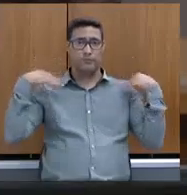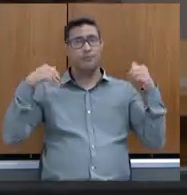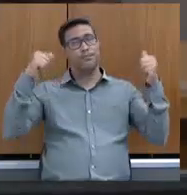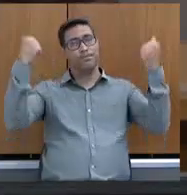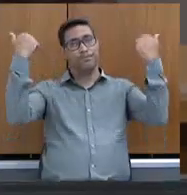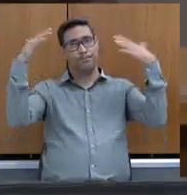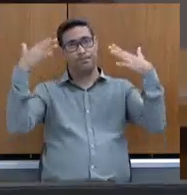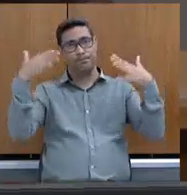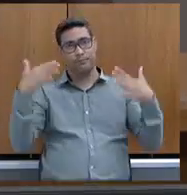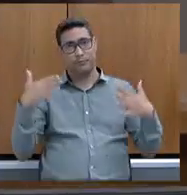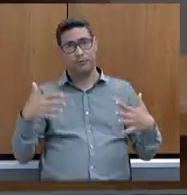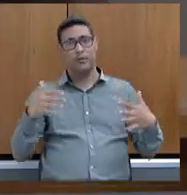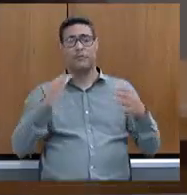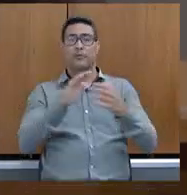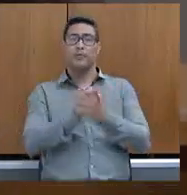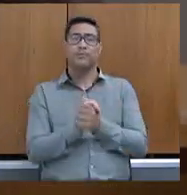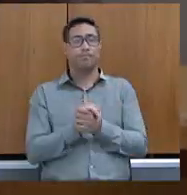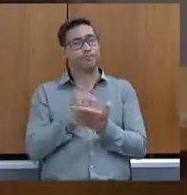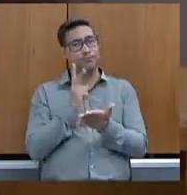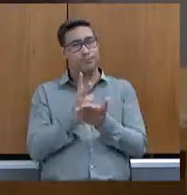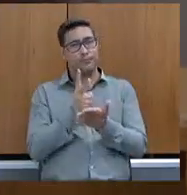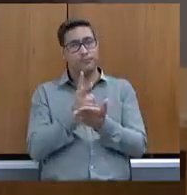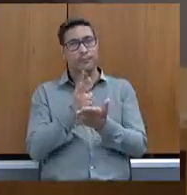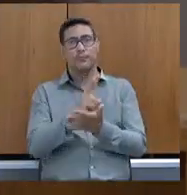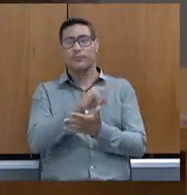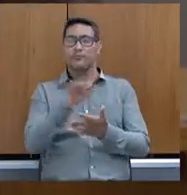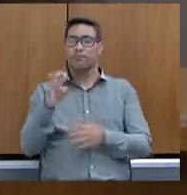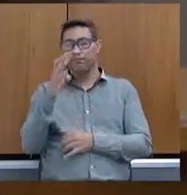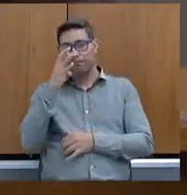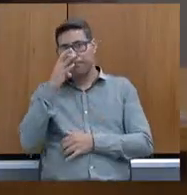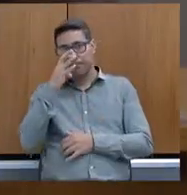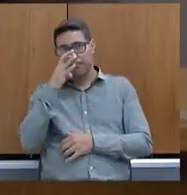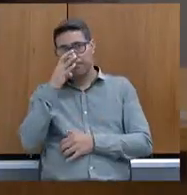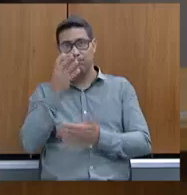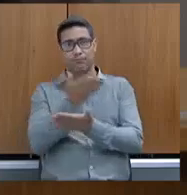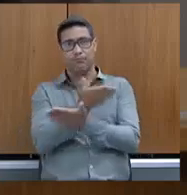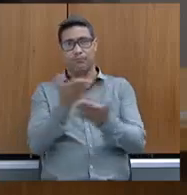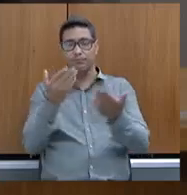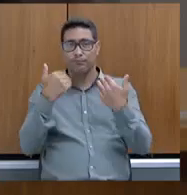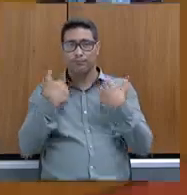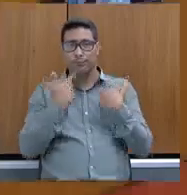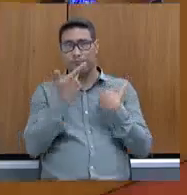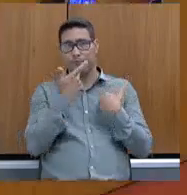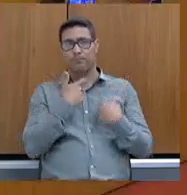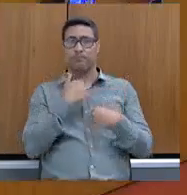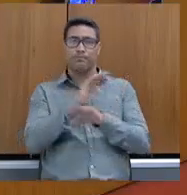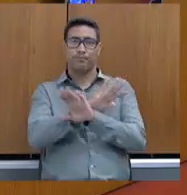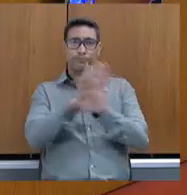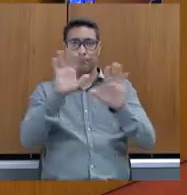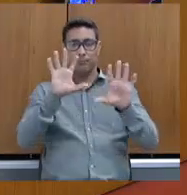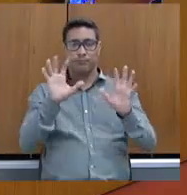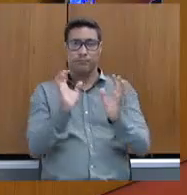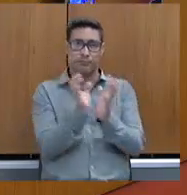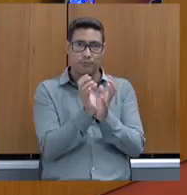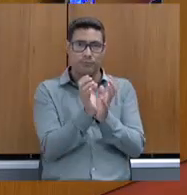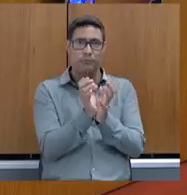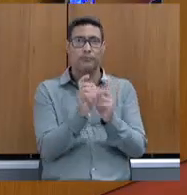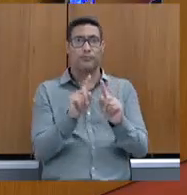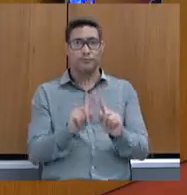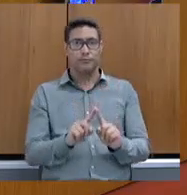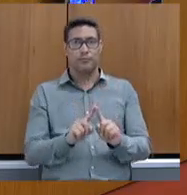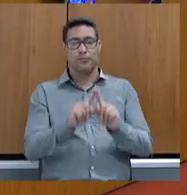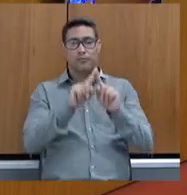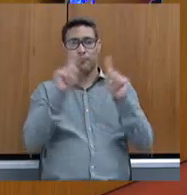viu sempre levarei essa admiração me despeço da comissão mas